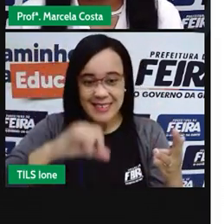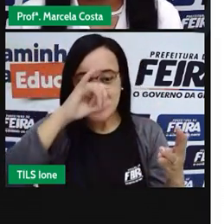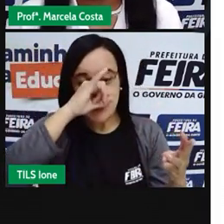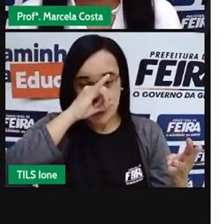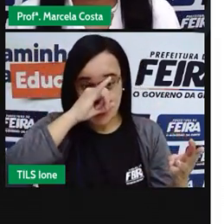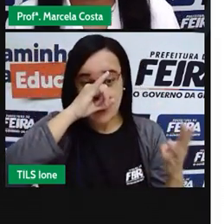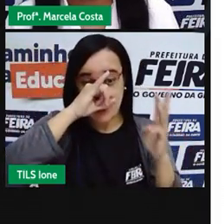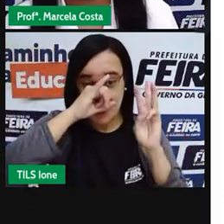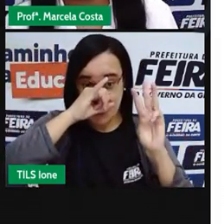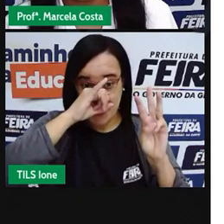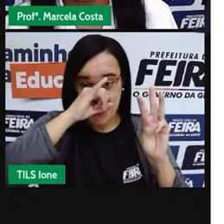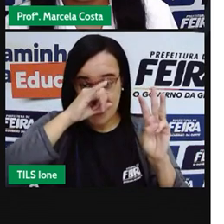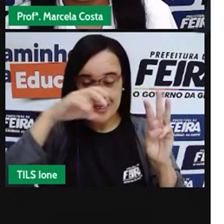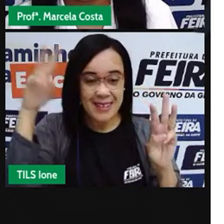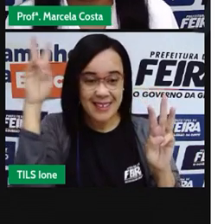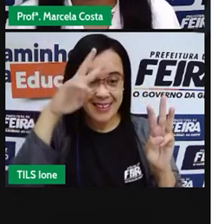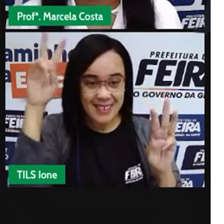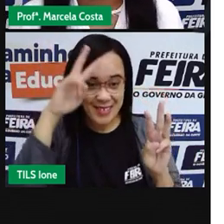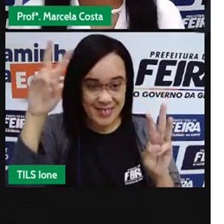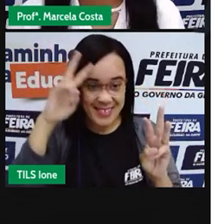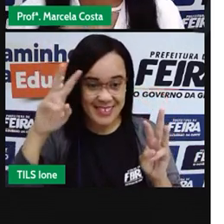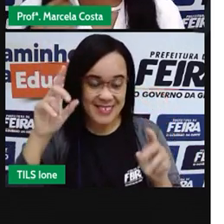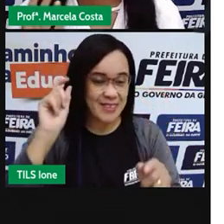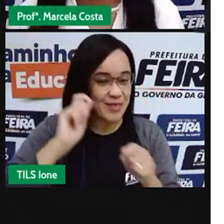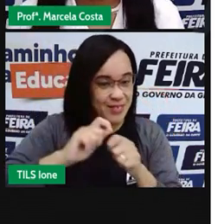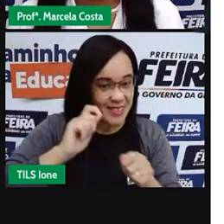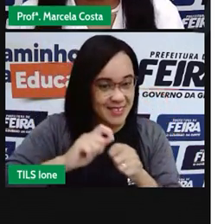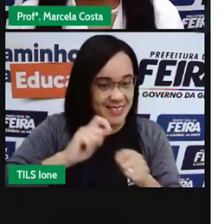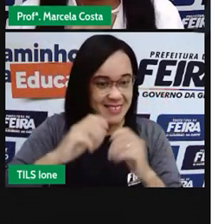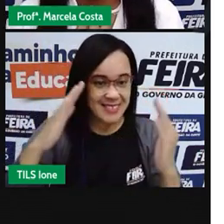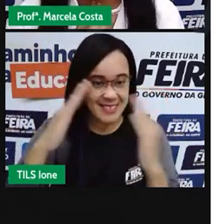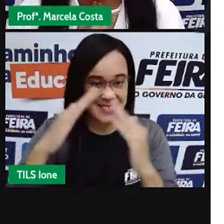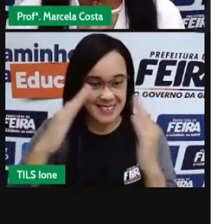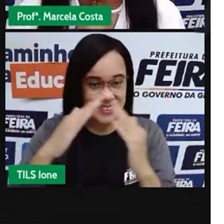Porquinhos? Vocês conseguiram fazer aí